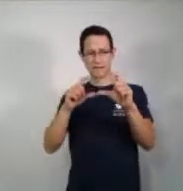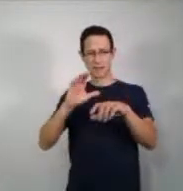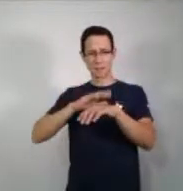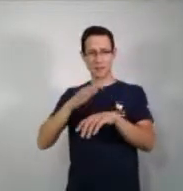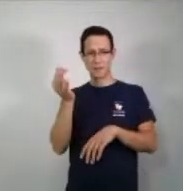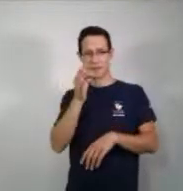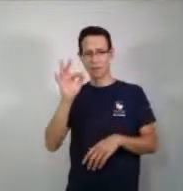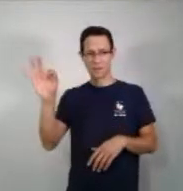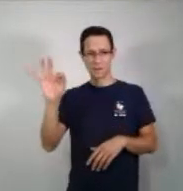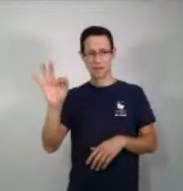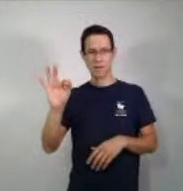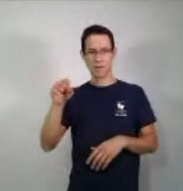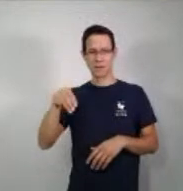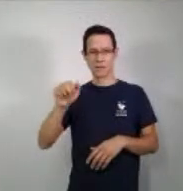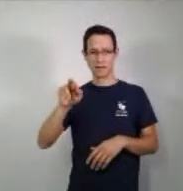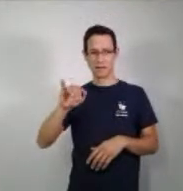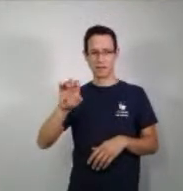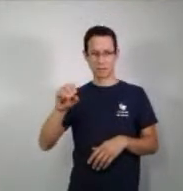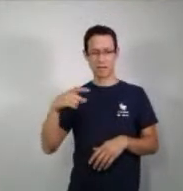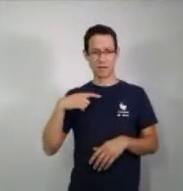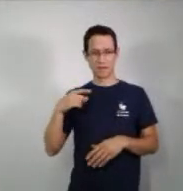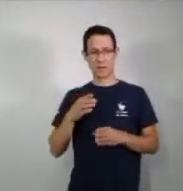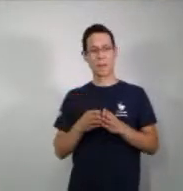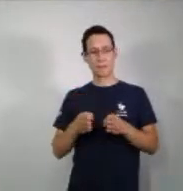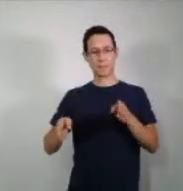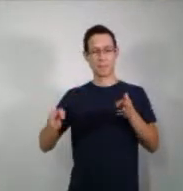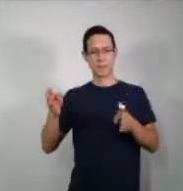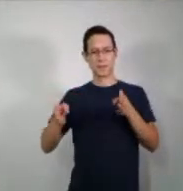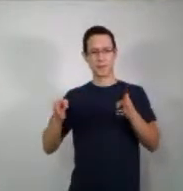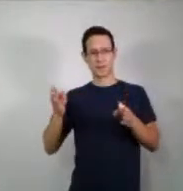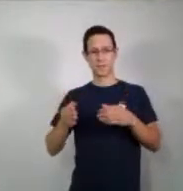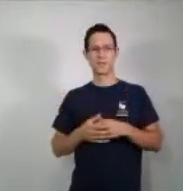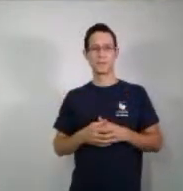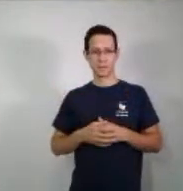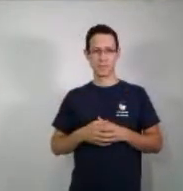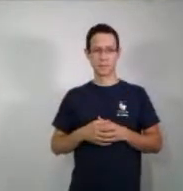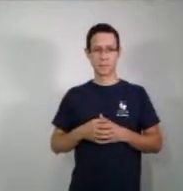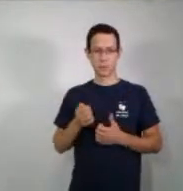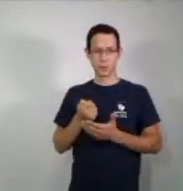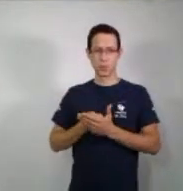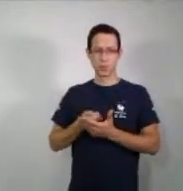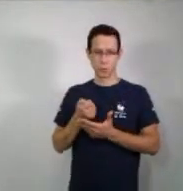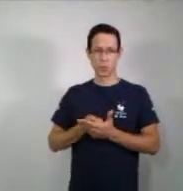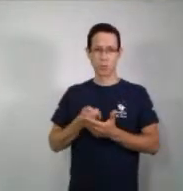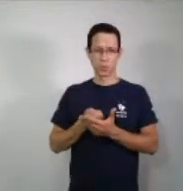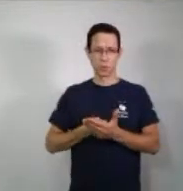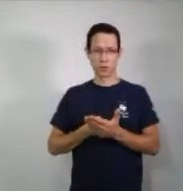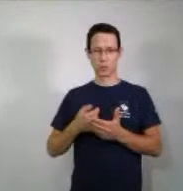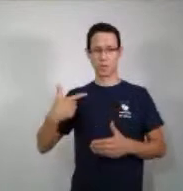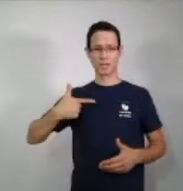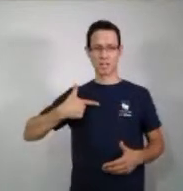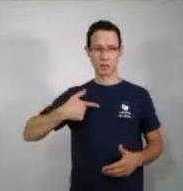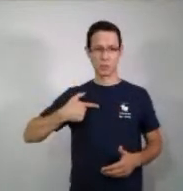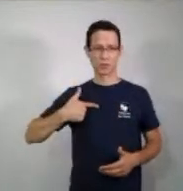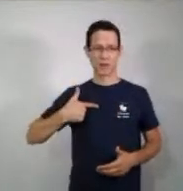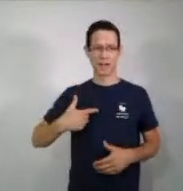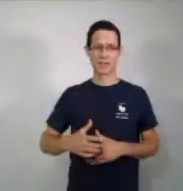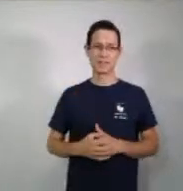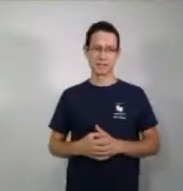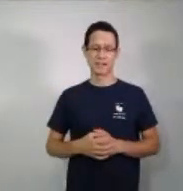chamado Jean Manzon, exatamente nesse período, né, do governo autoritário, né, do Getúlio Vargas.